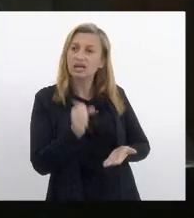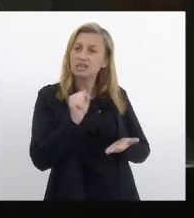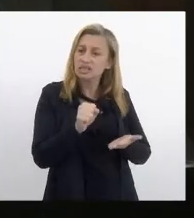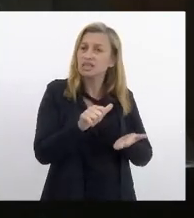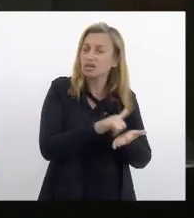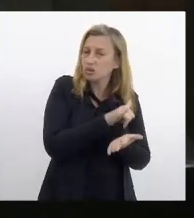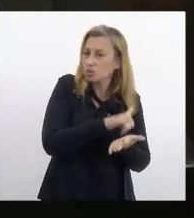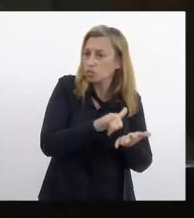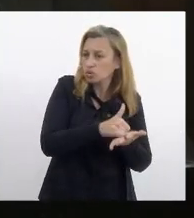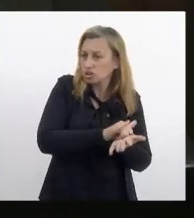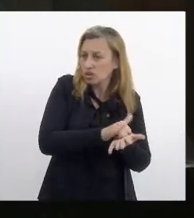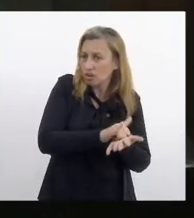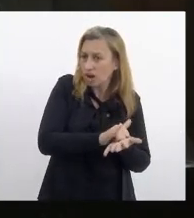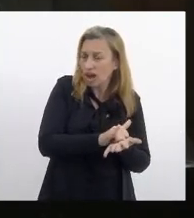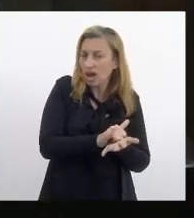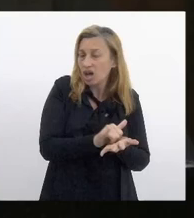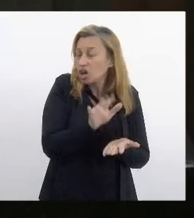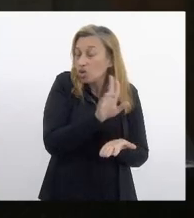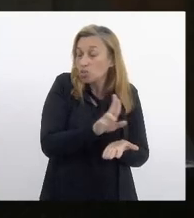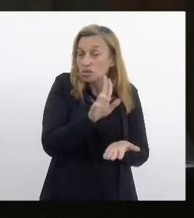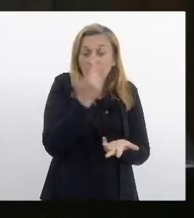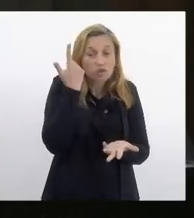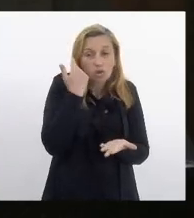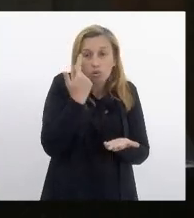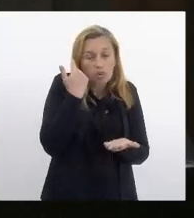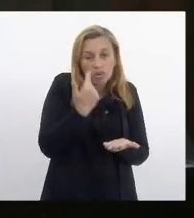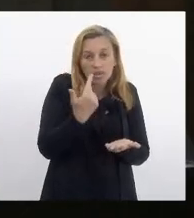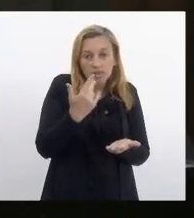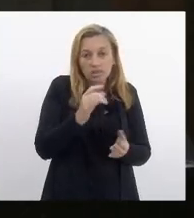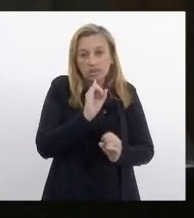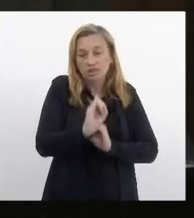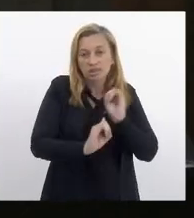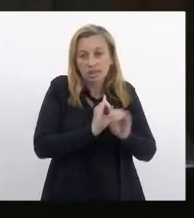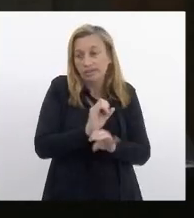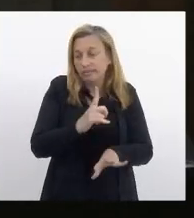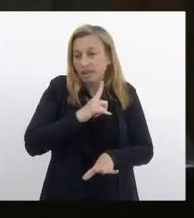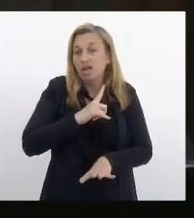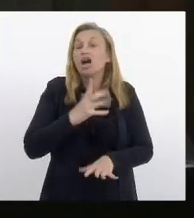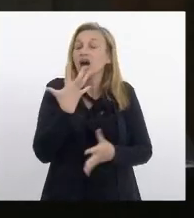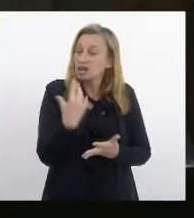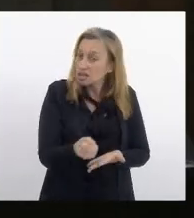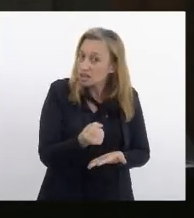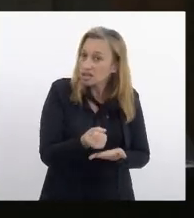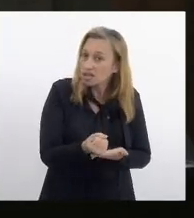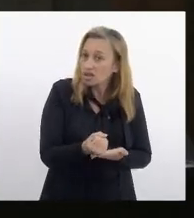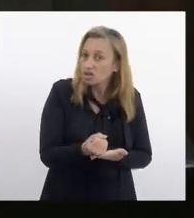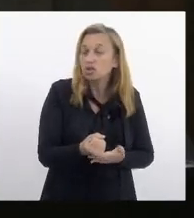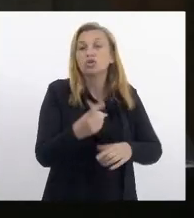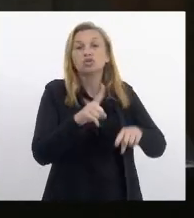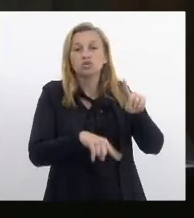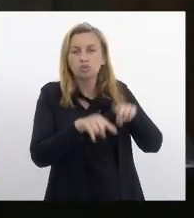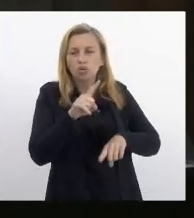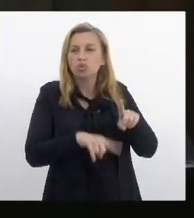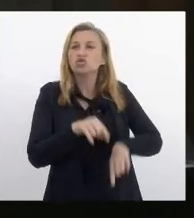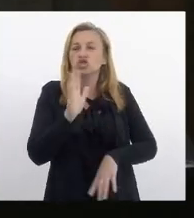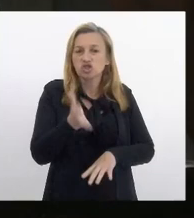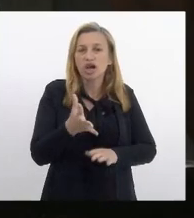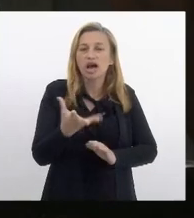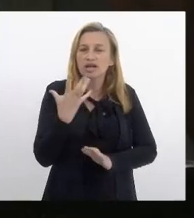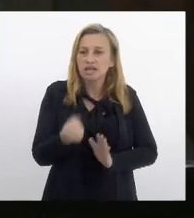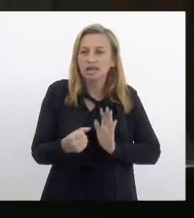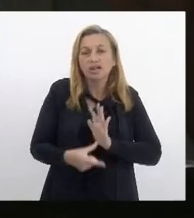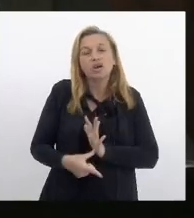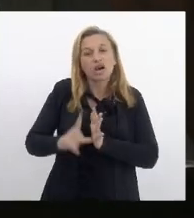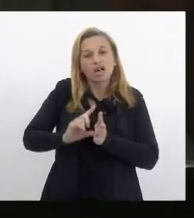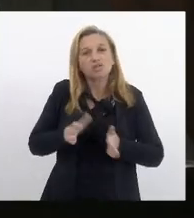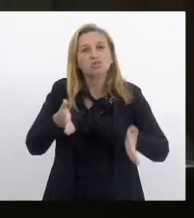hardware normalmente usado para ter acesso à internet, tem que aceitar os equipamentos já adquiridos antes do prazo